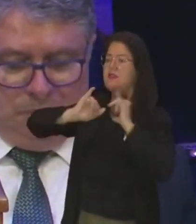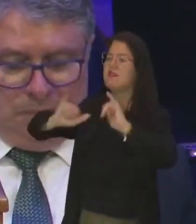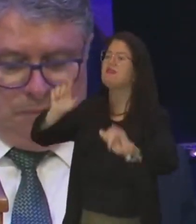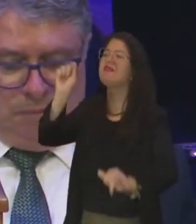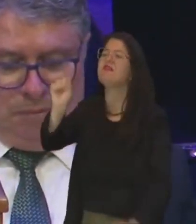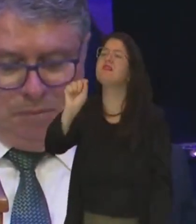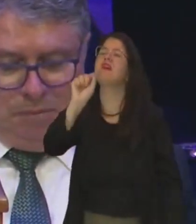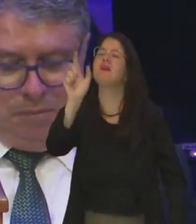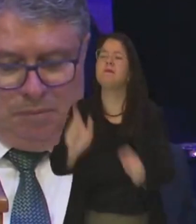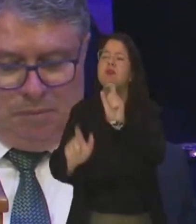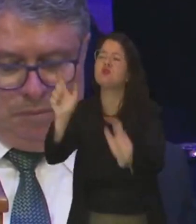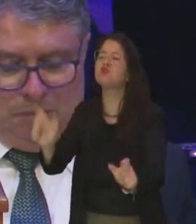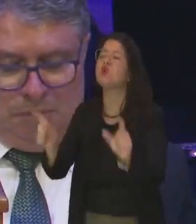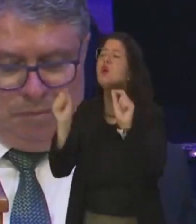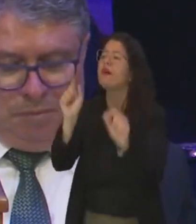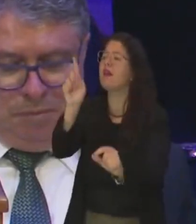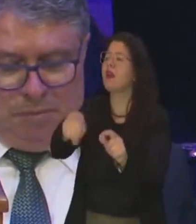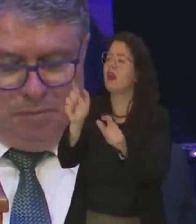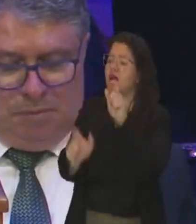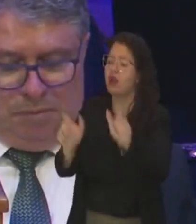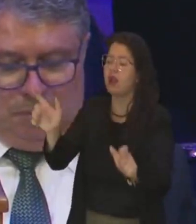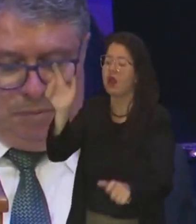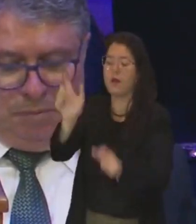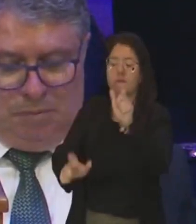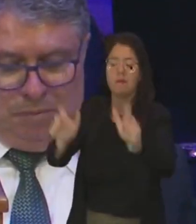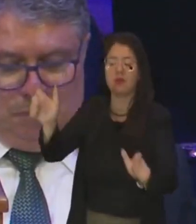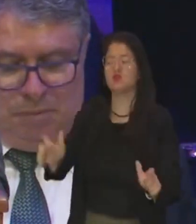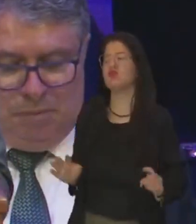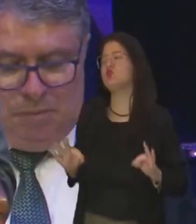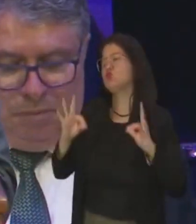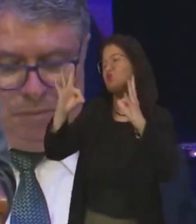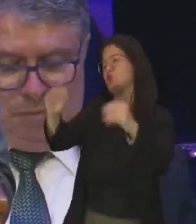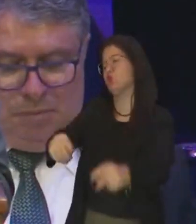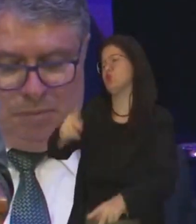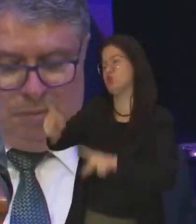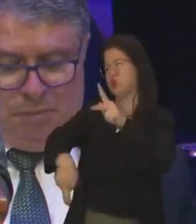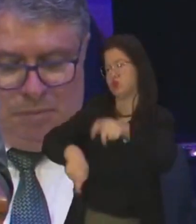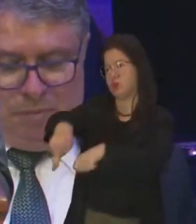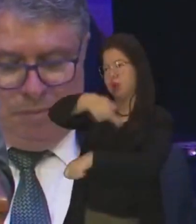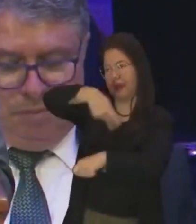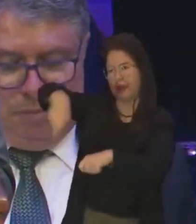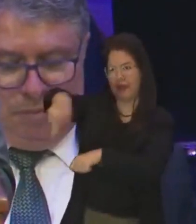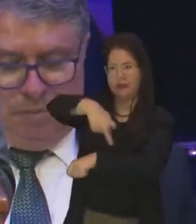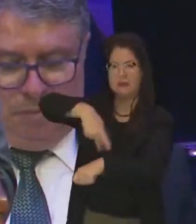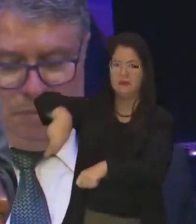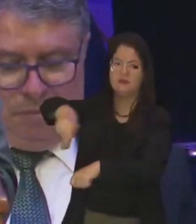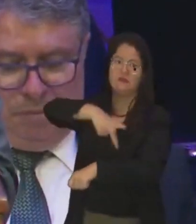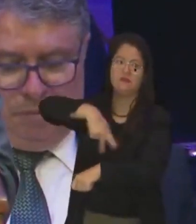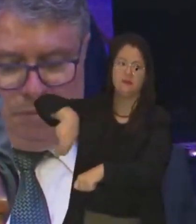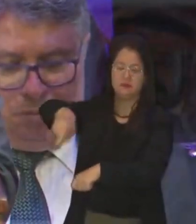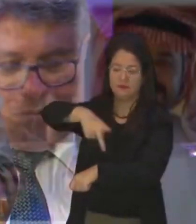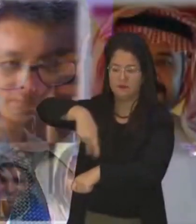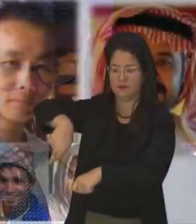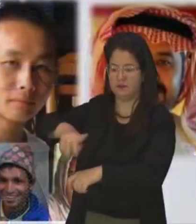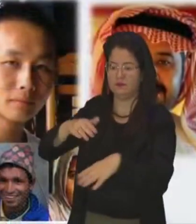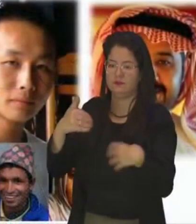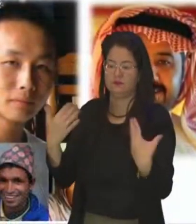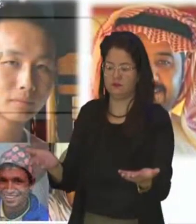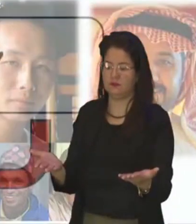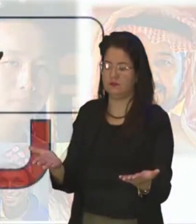alguém? Quem são esses alguém? Né? São pessoas de todas as nações, como a gente já viu aí, né?